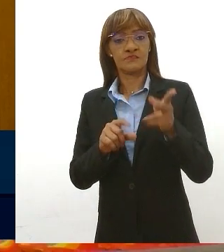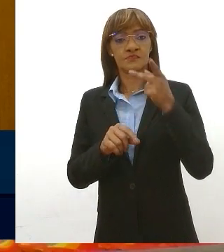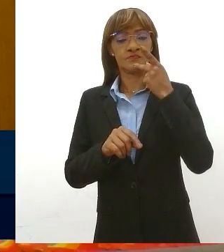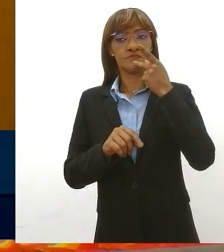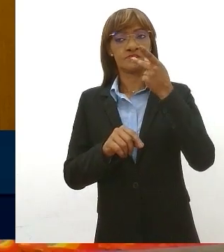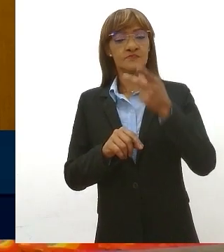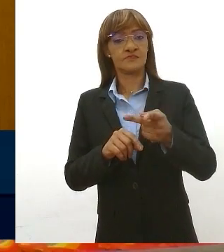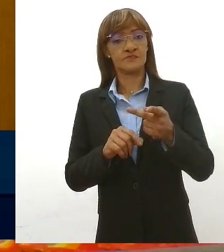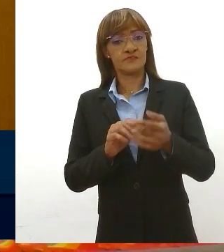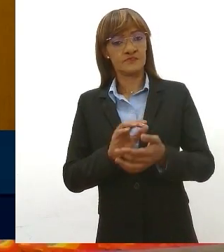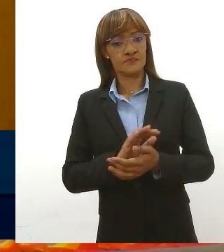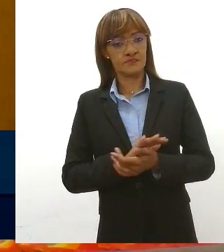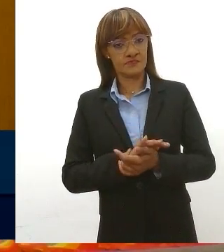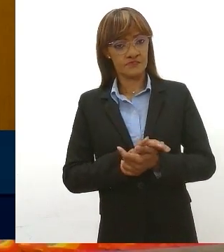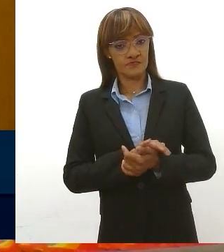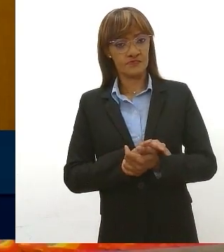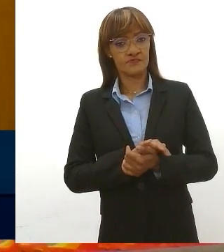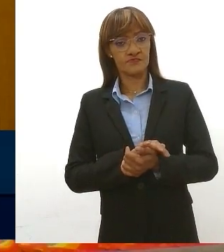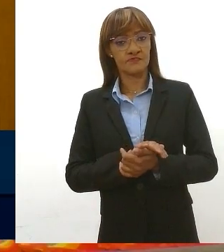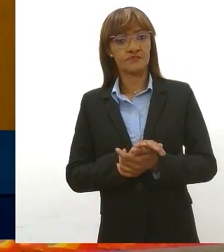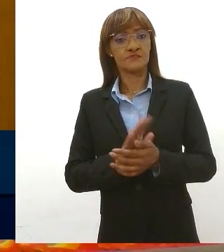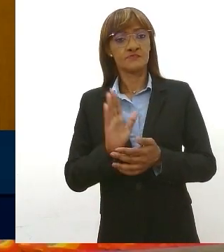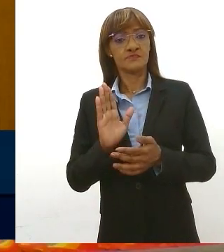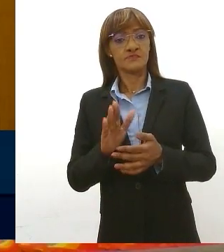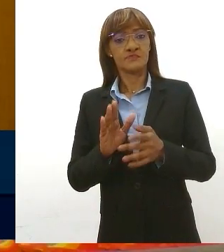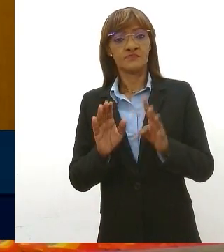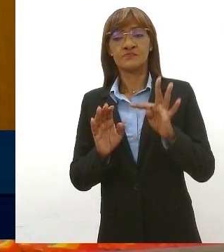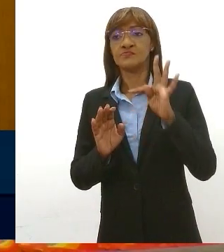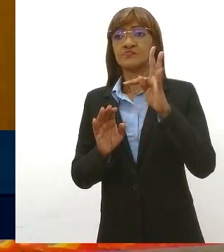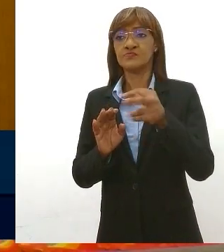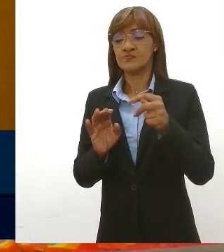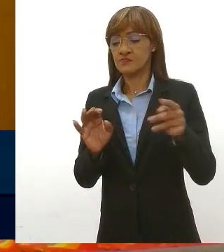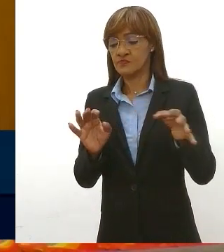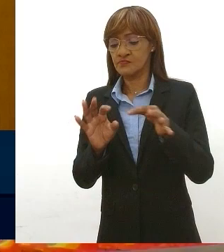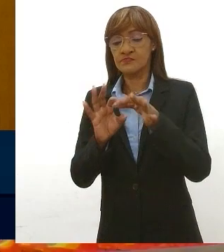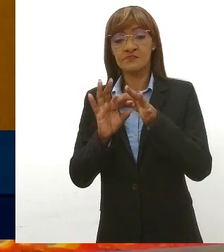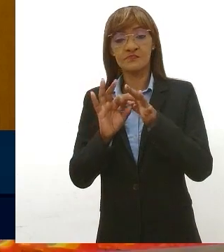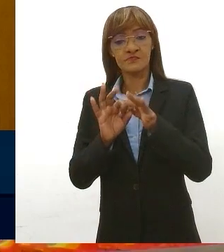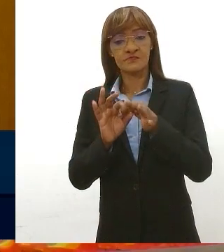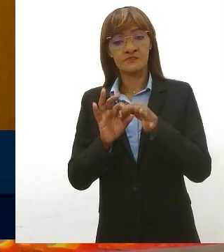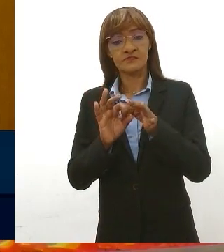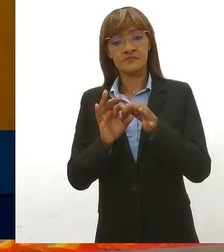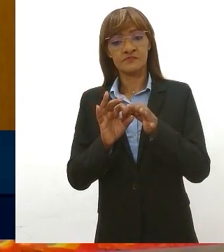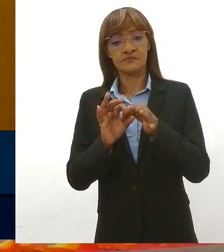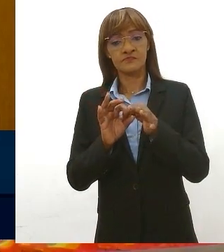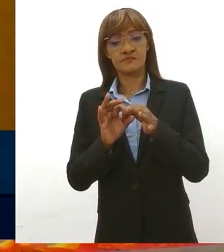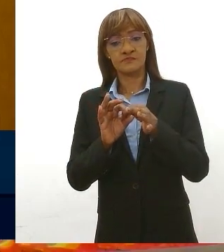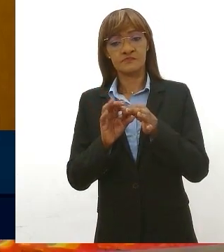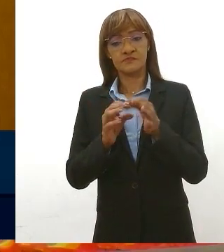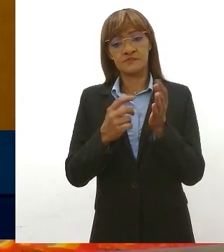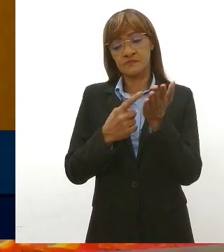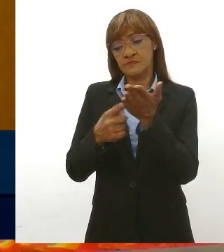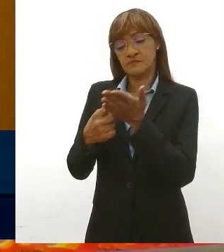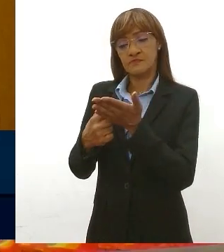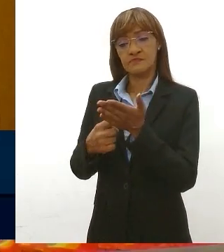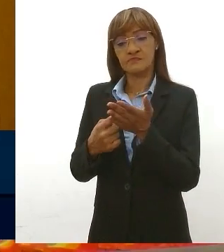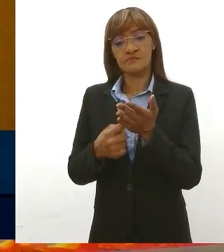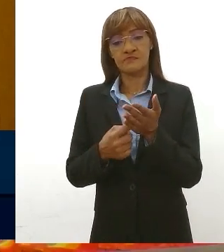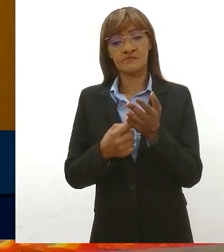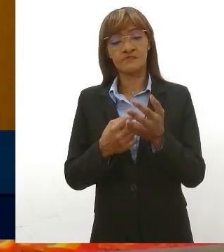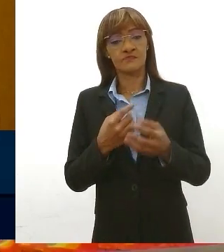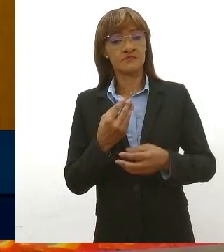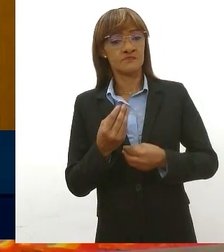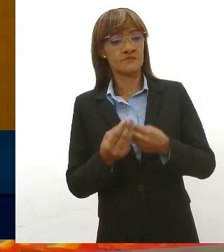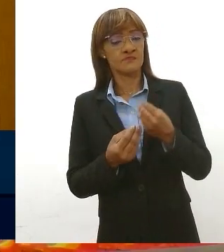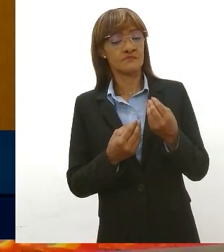que trabalha de forma conjunta, pensando alternativas para que muitos,